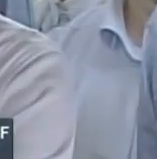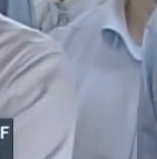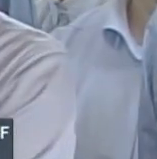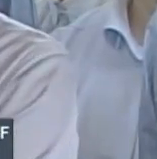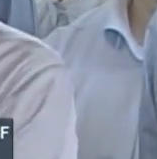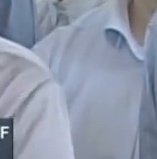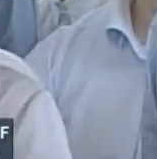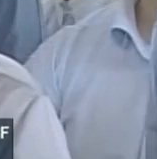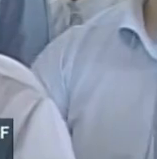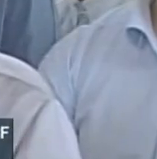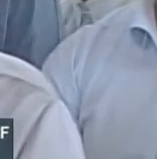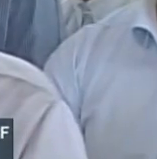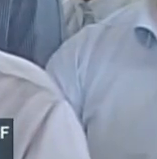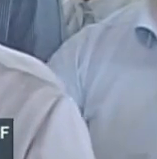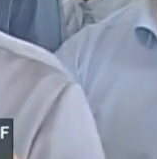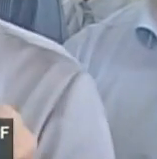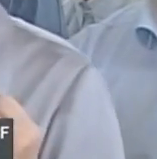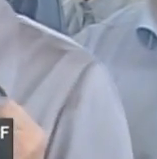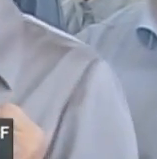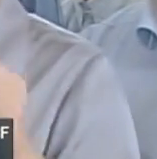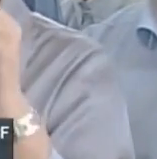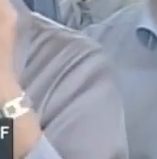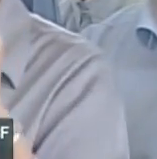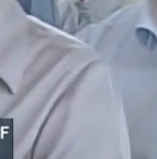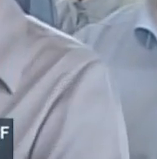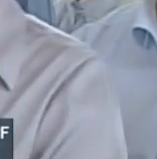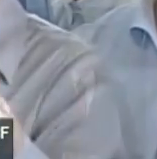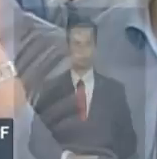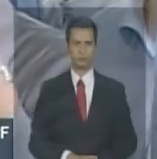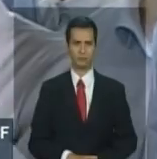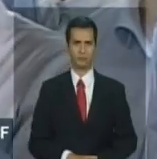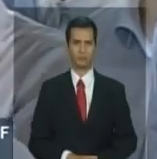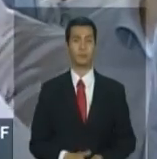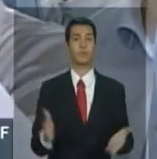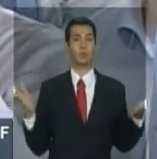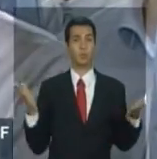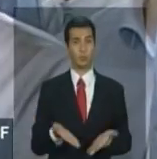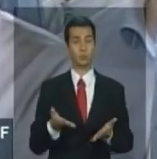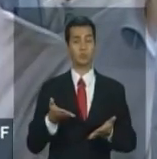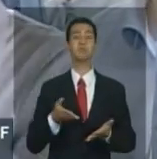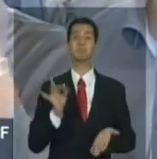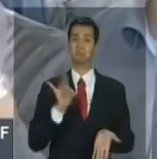Deixa ele... Como? A área ambiental, por exemplo. Ah,